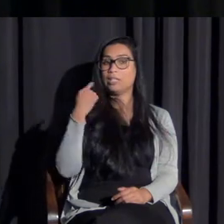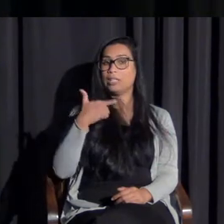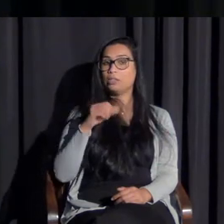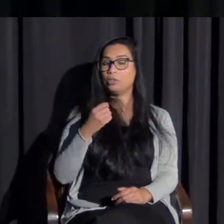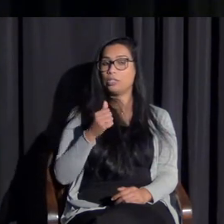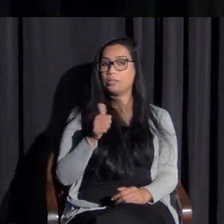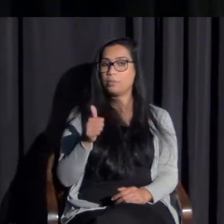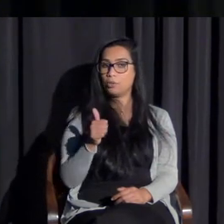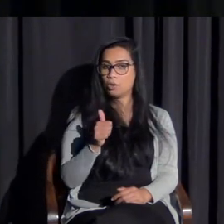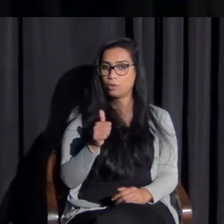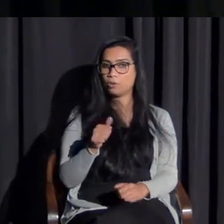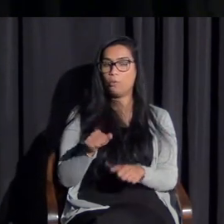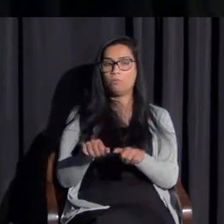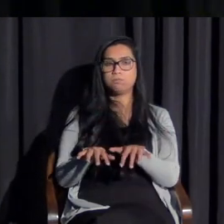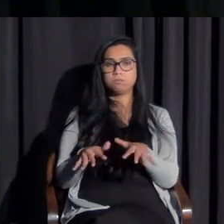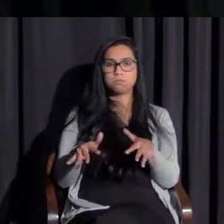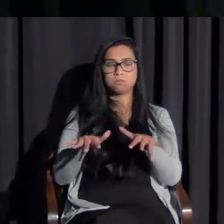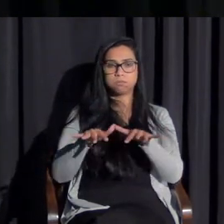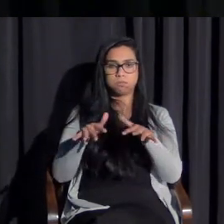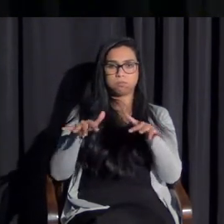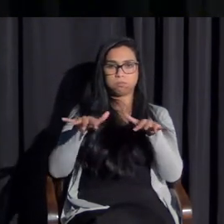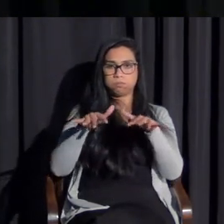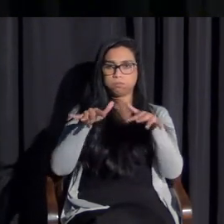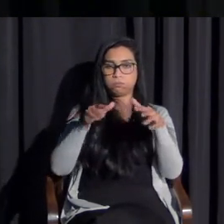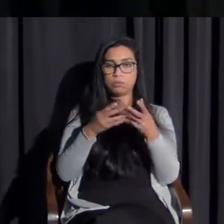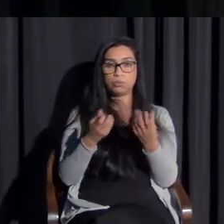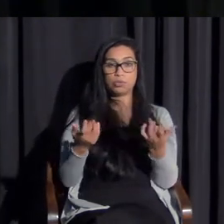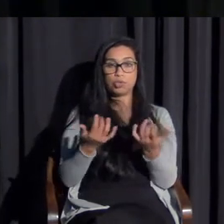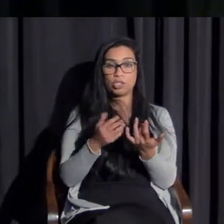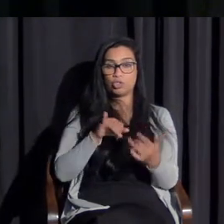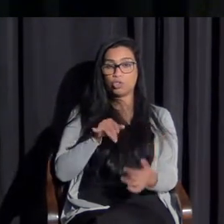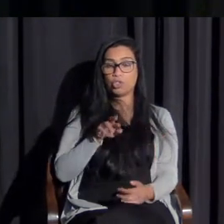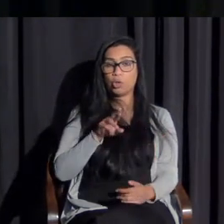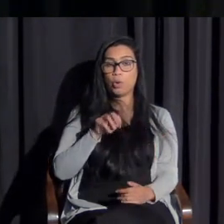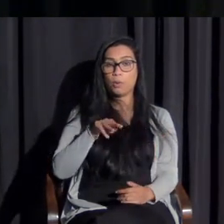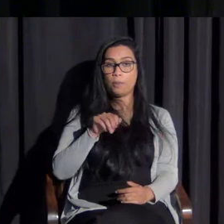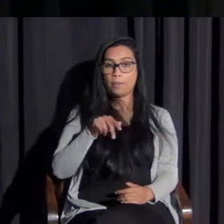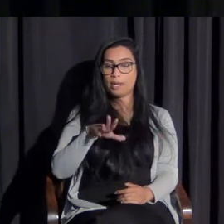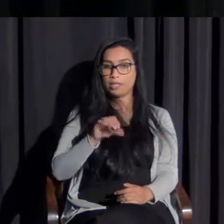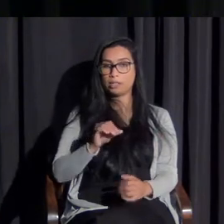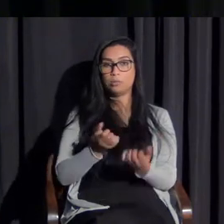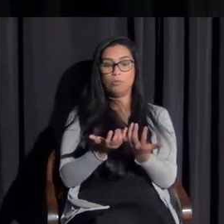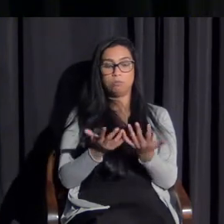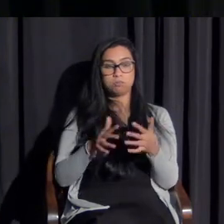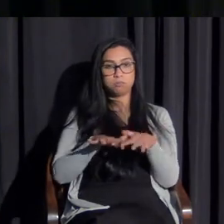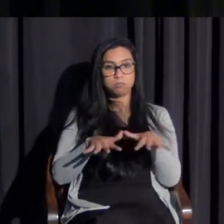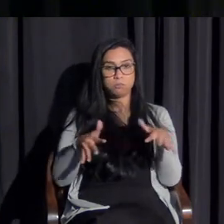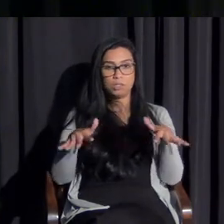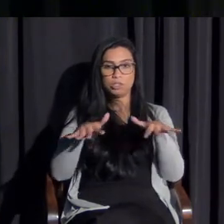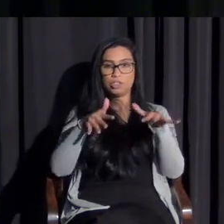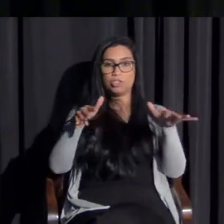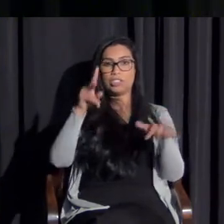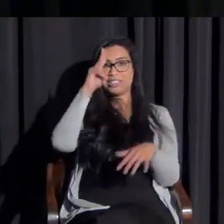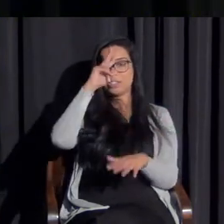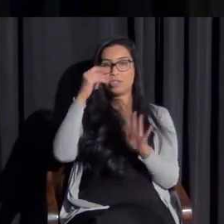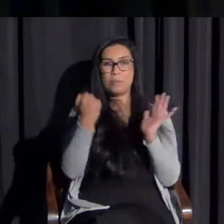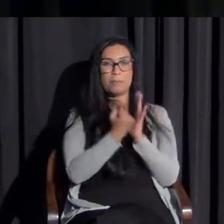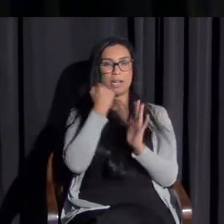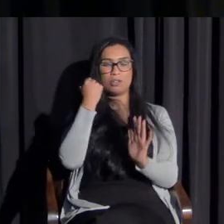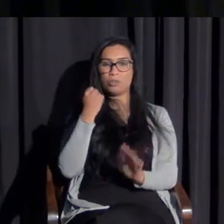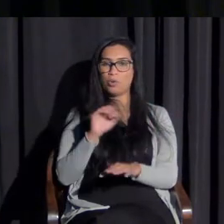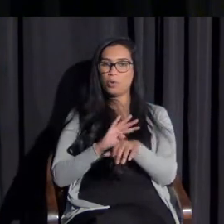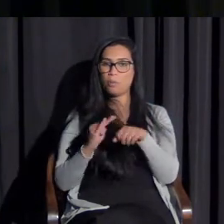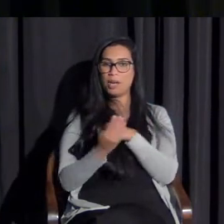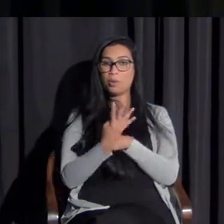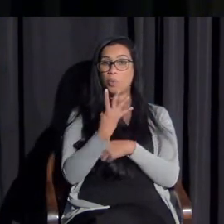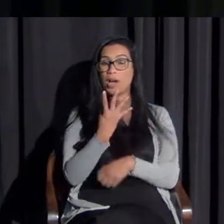com a enchente do Jardim Romano, né, que é uma enchente que faz parte da história dessa cidade, que deixou aquele bairro